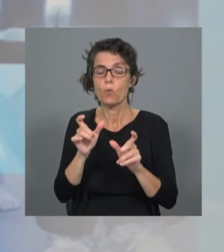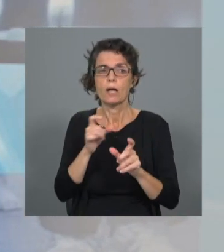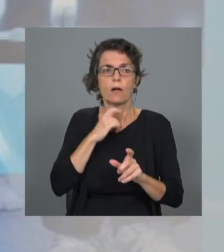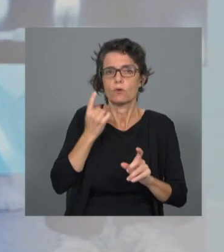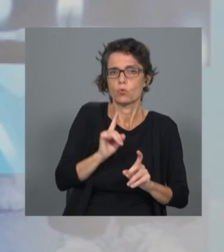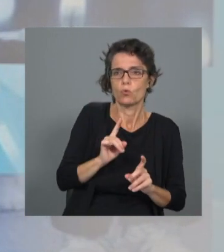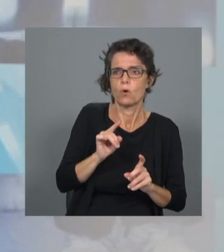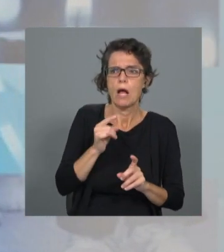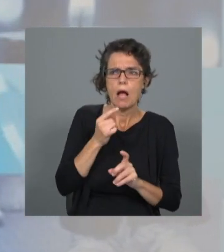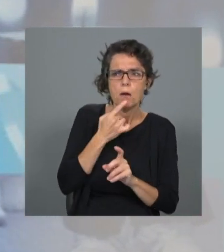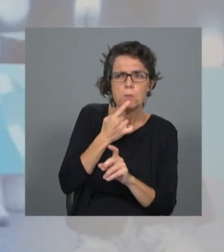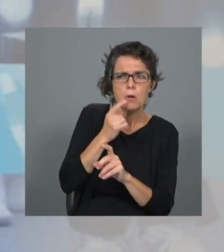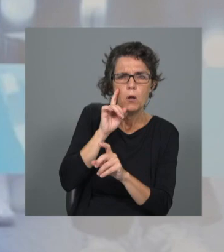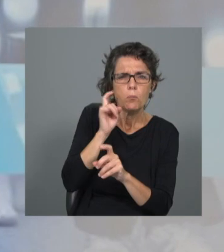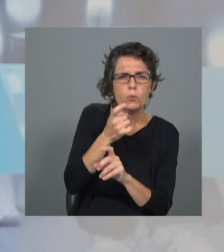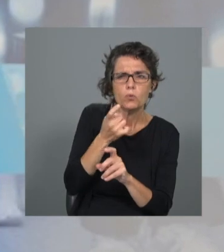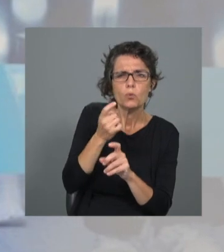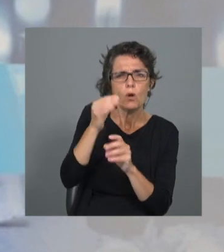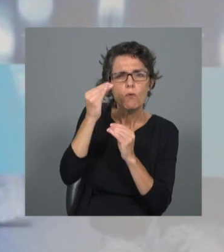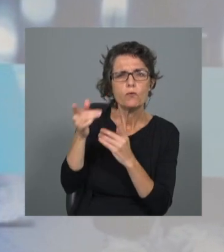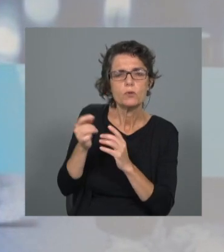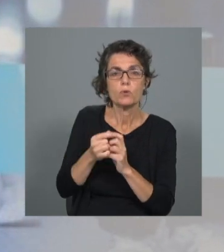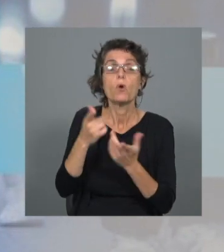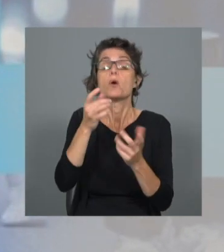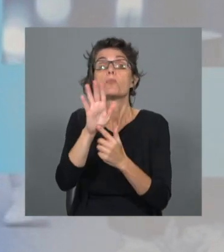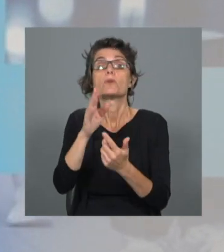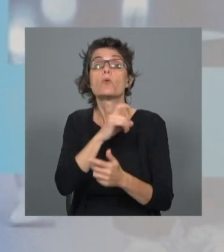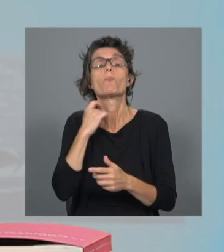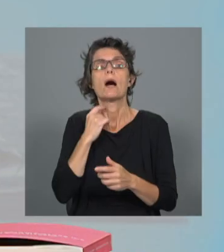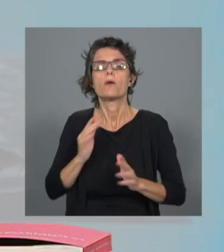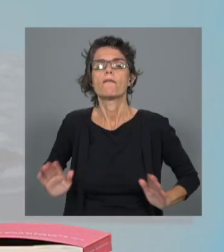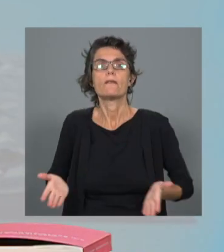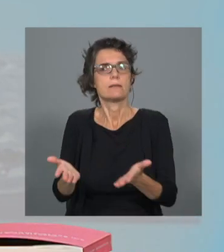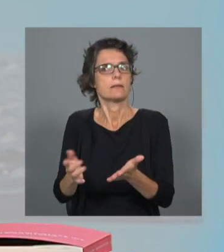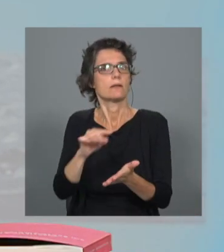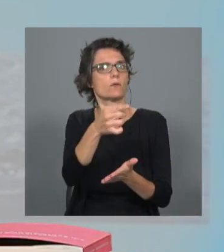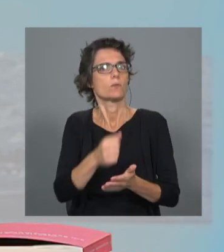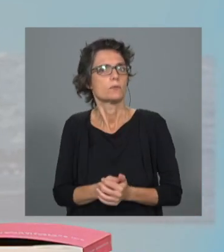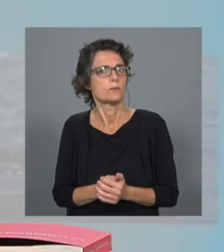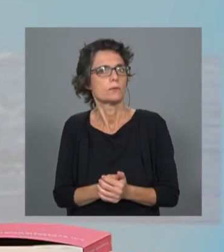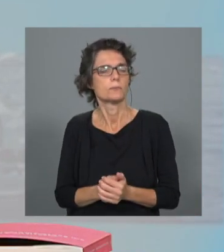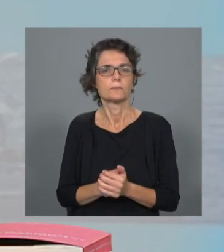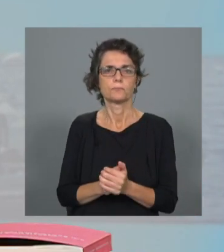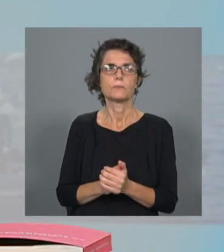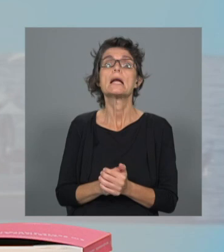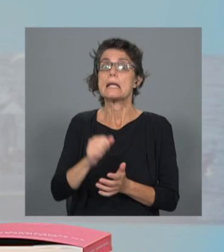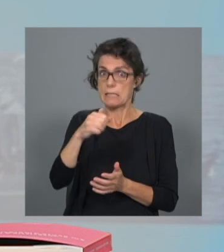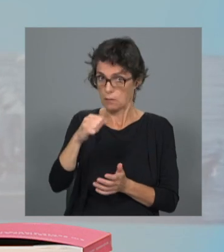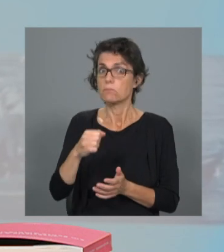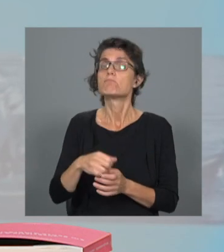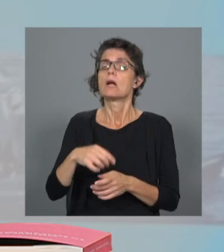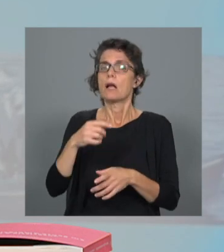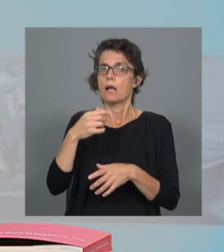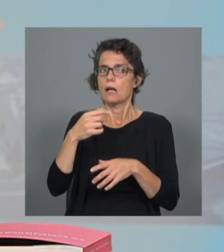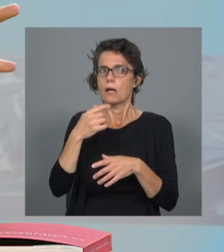vão estimulando a necessidade de formação nas suas comunidades? Cada vez mais, graças a Deus, cada vez mais.